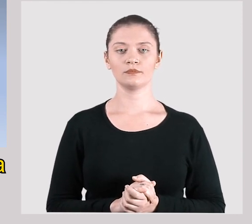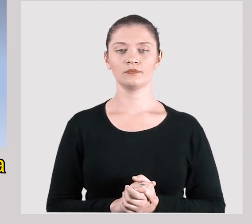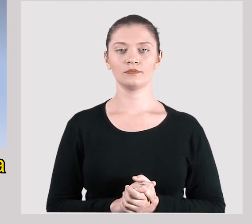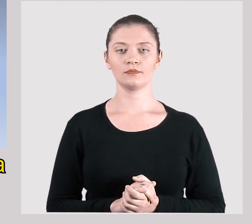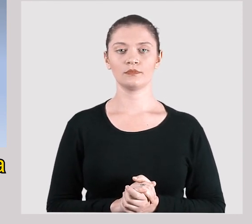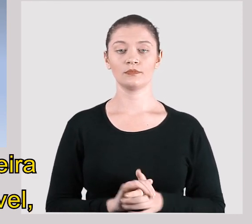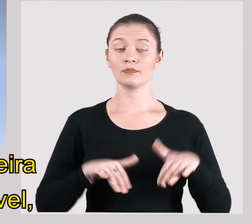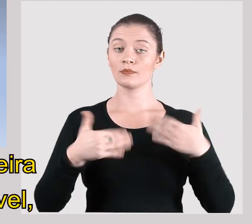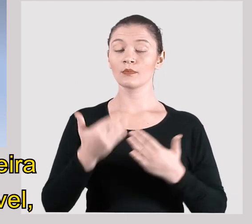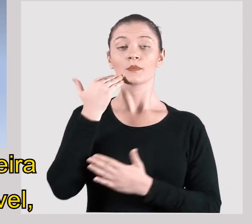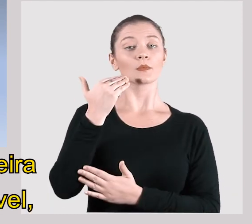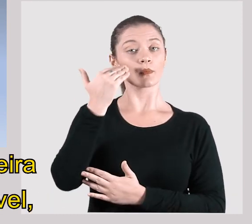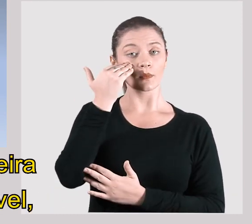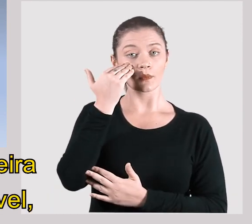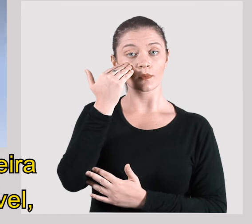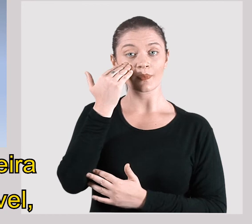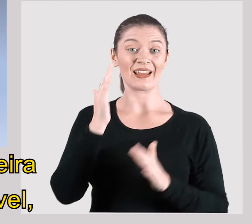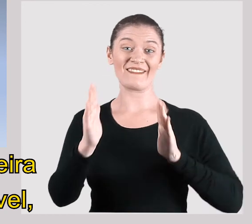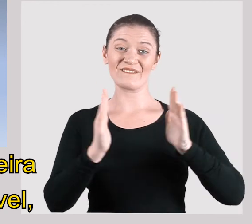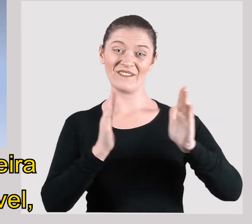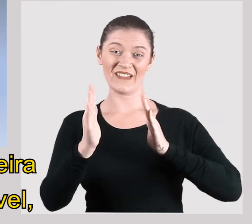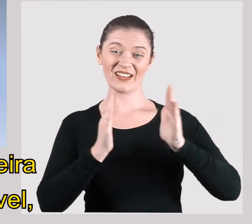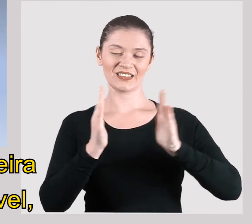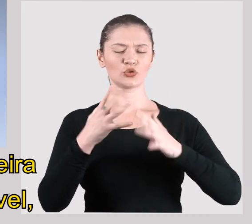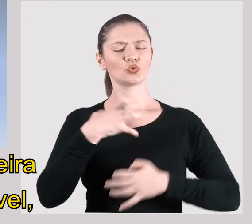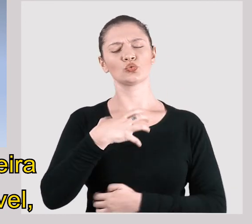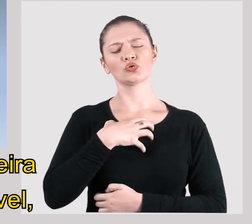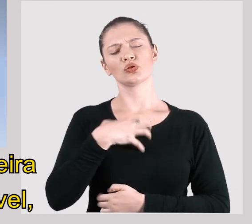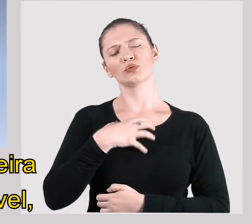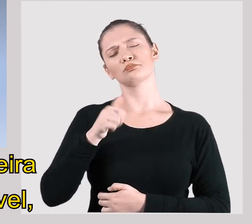para que esses adolescentes passem por essas fases, né, da maneira mais